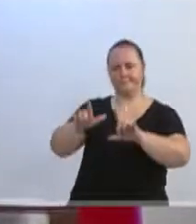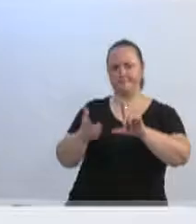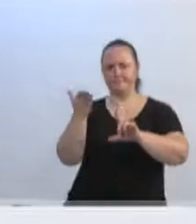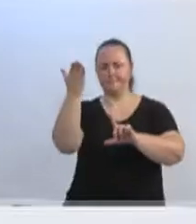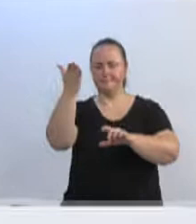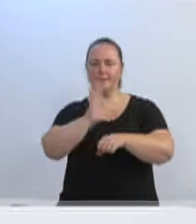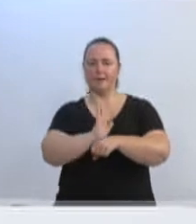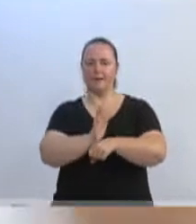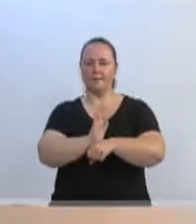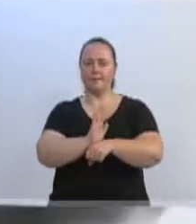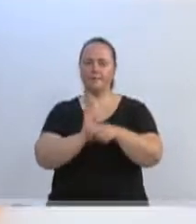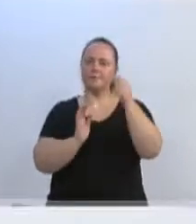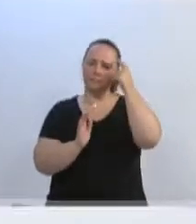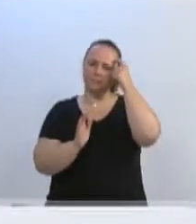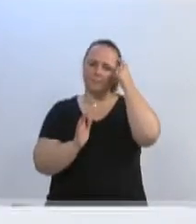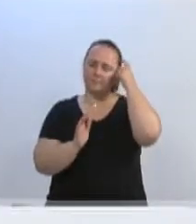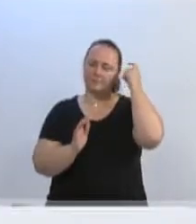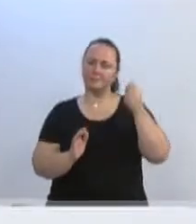vídeo.